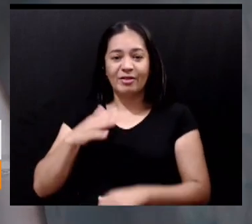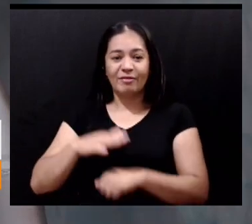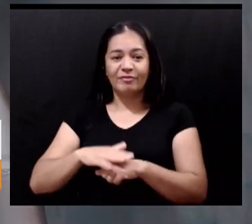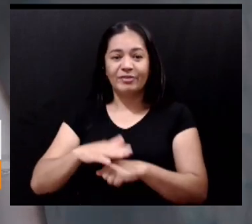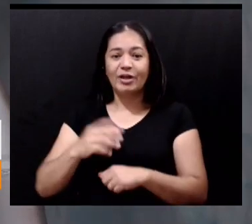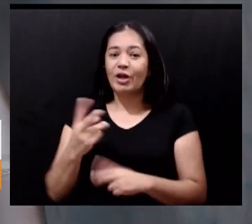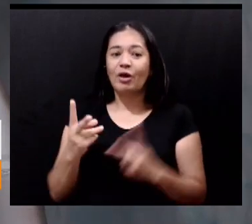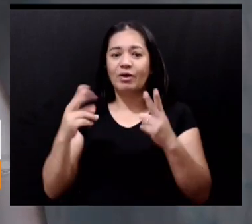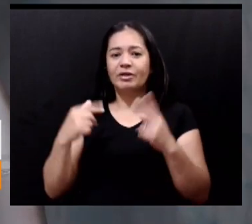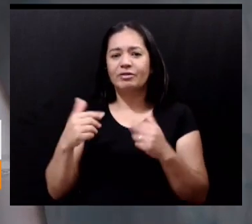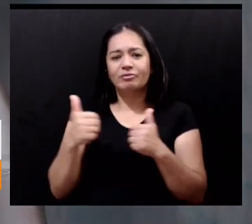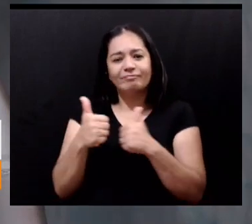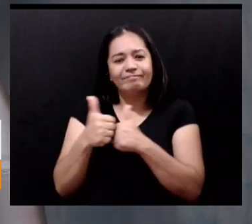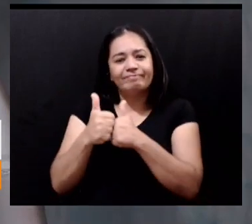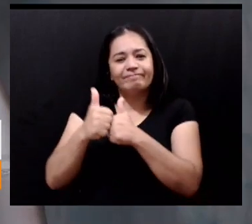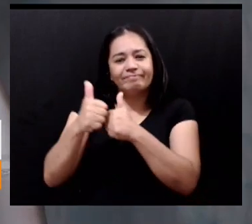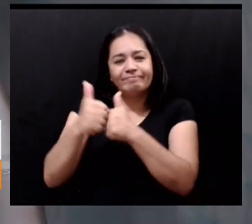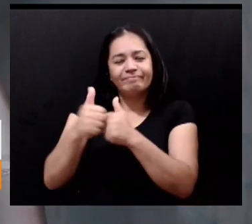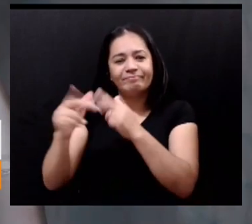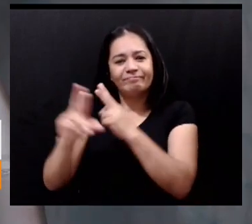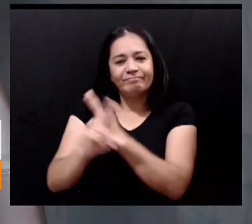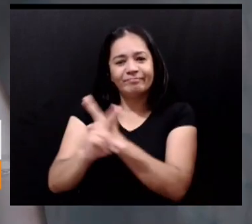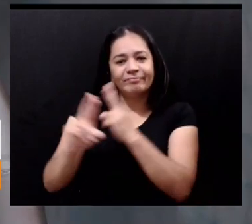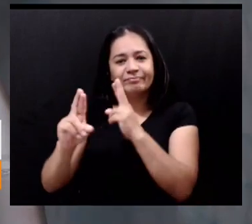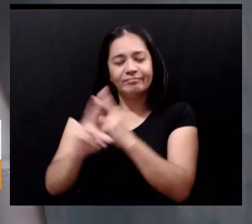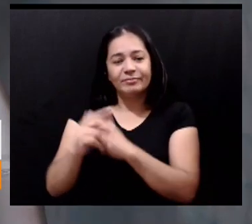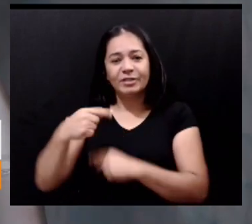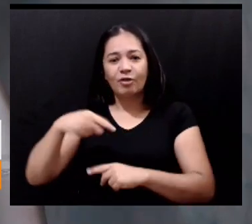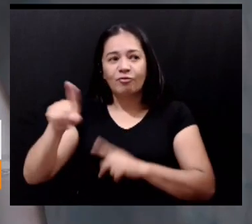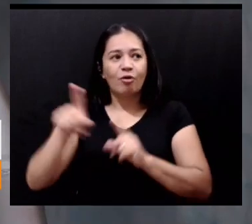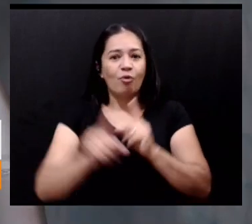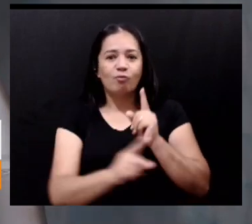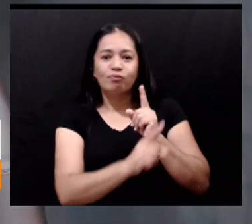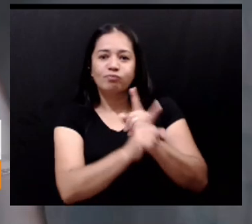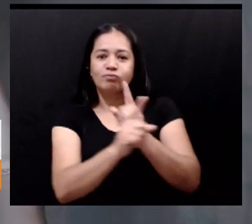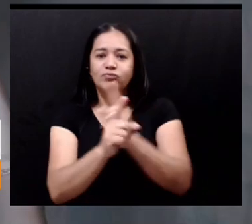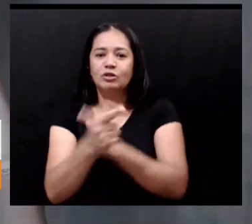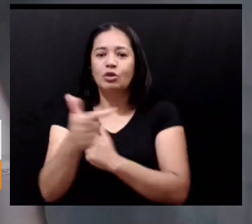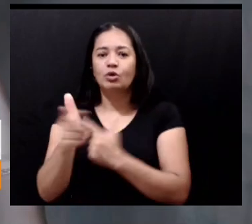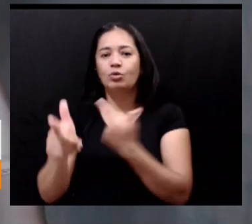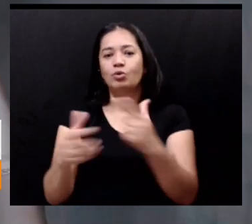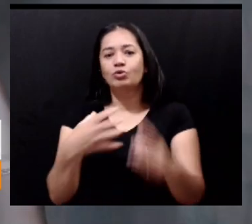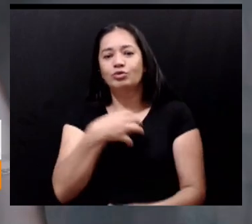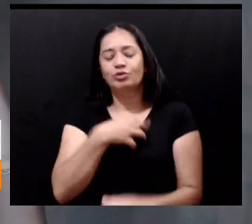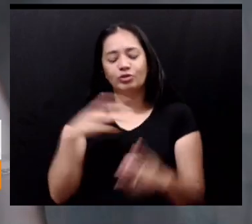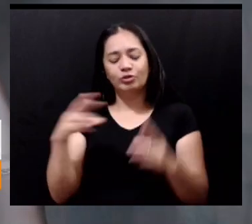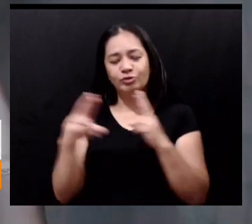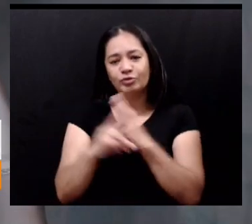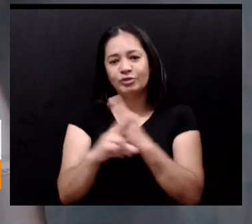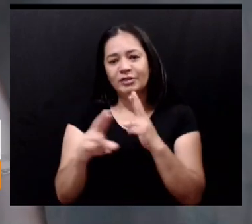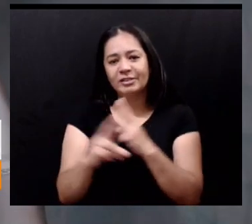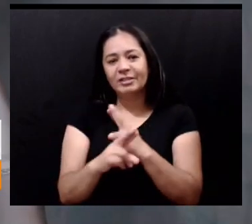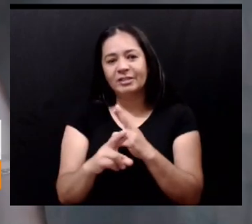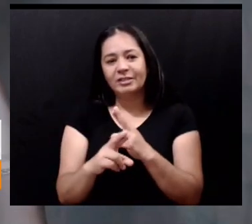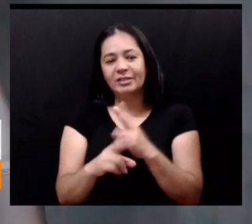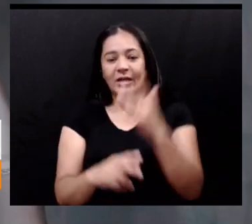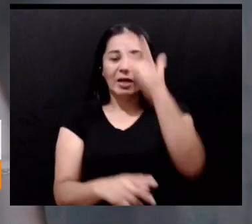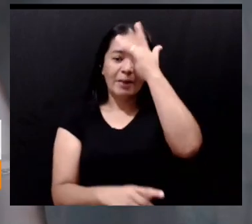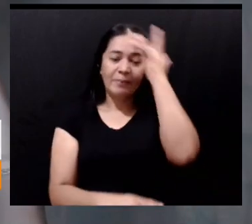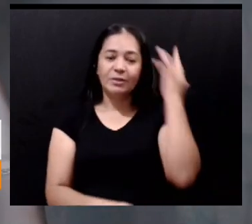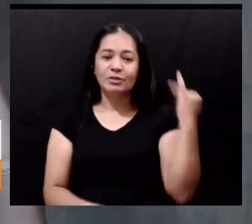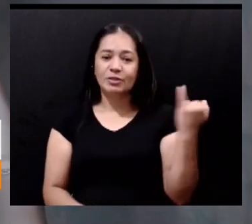aproximando dessa relação, eu vou encontrando outras formas de me relacionar com aquela pessoa que é muito importante. Porque na experiência do